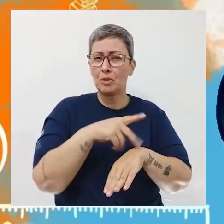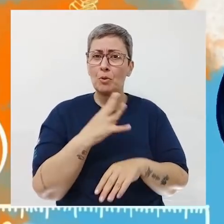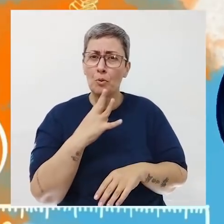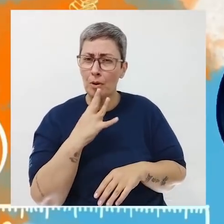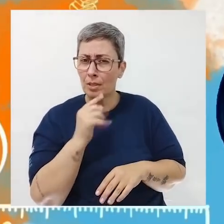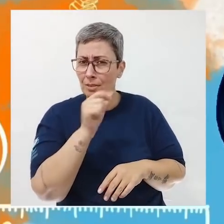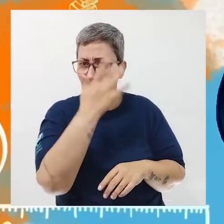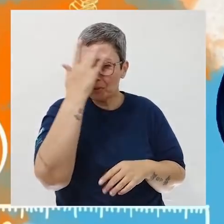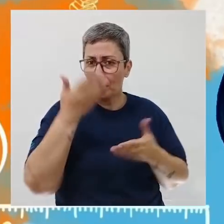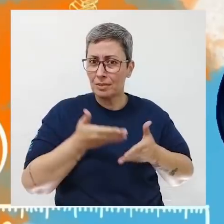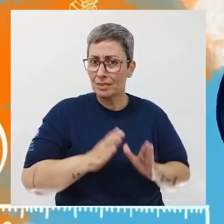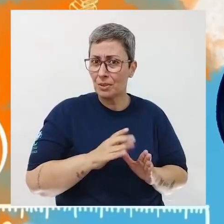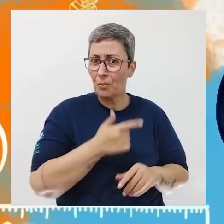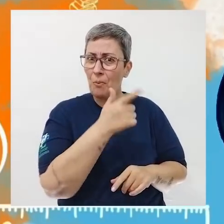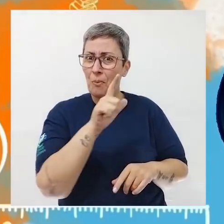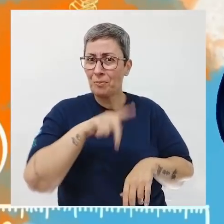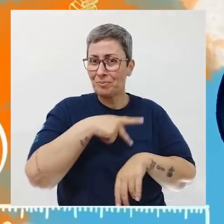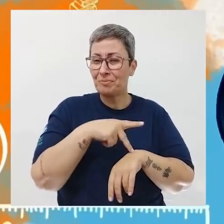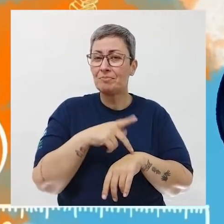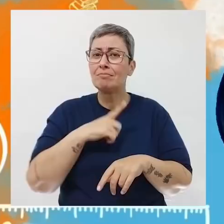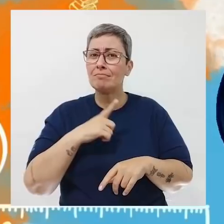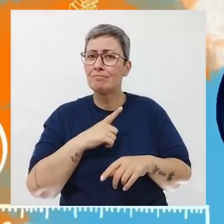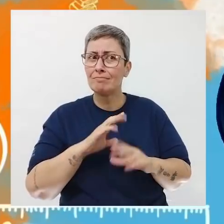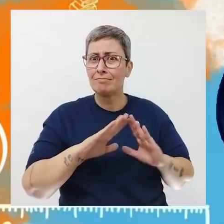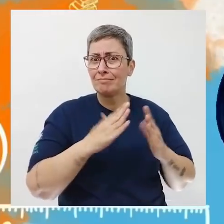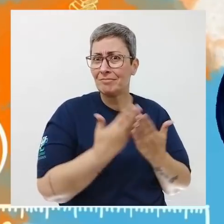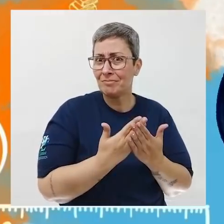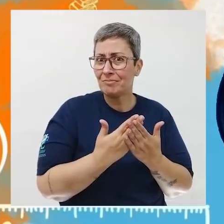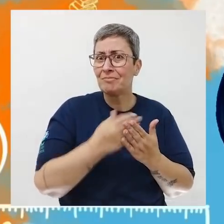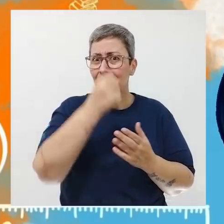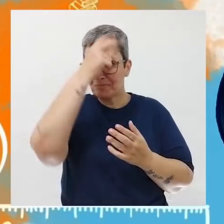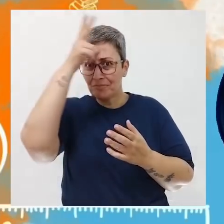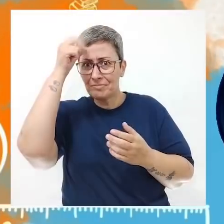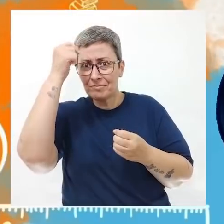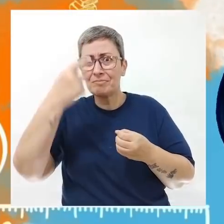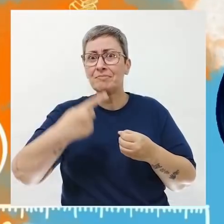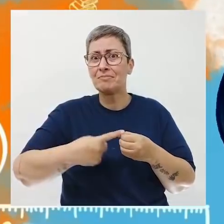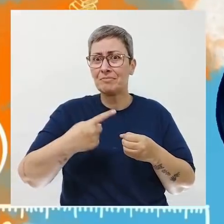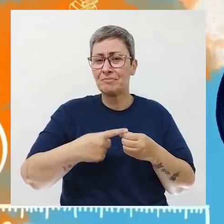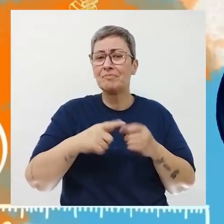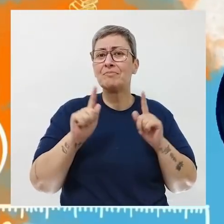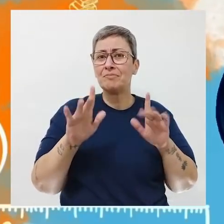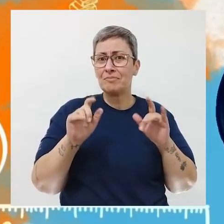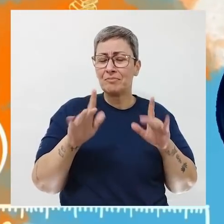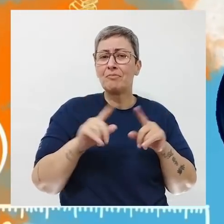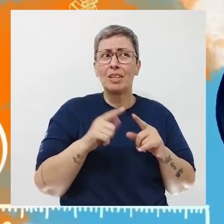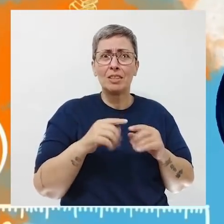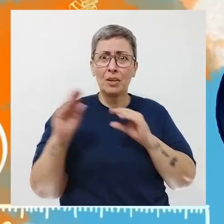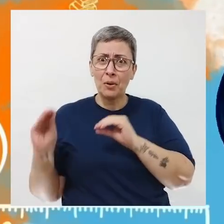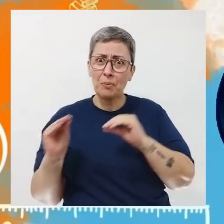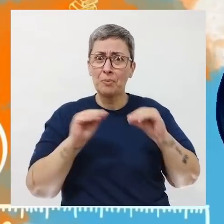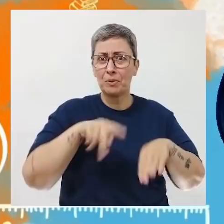Você conhece alguém que nasceu em outro país? Sabia que nas escolas da Prefeitura de Guarulhos existem muitas crianças que vieram de